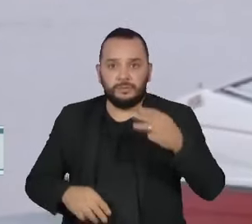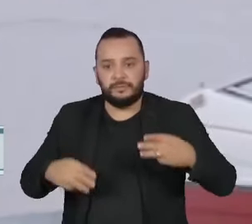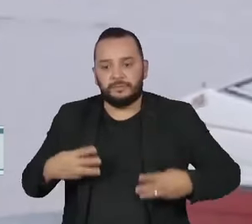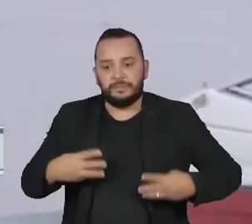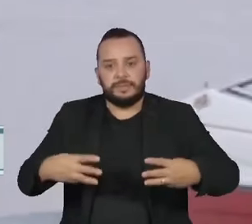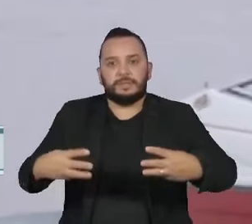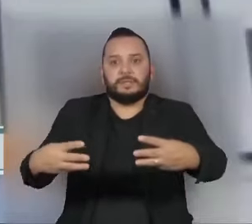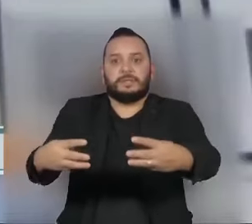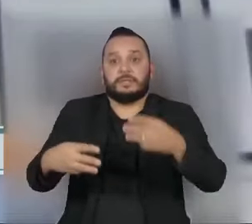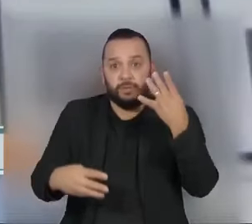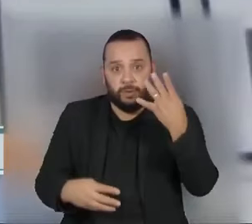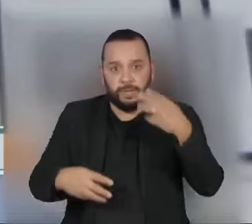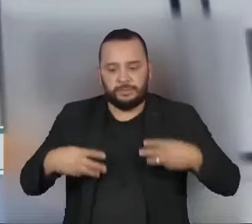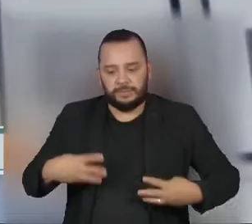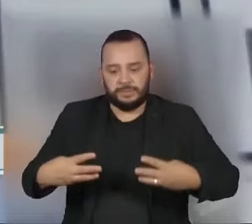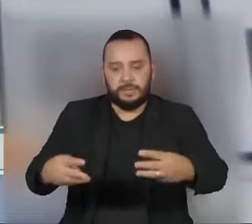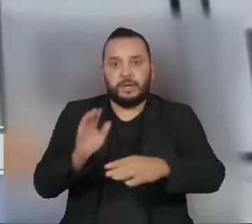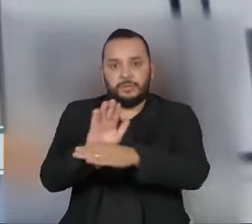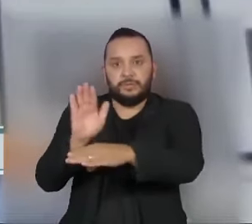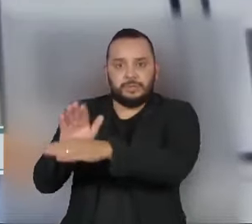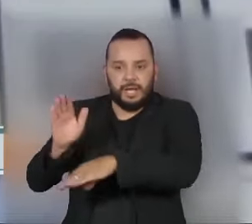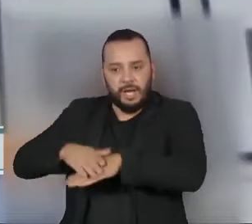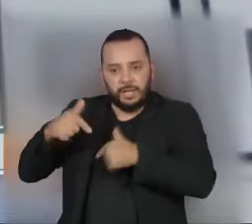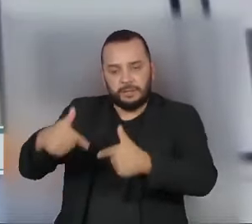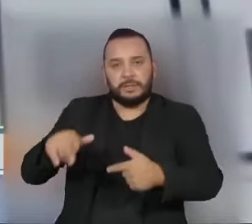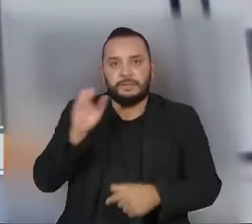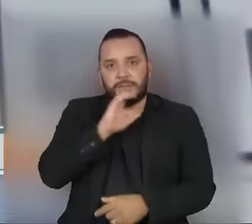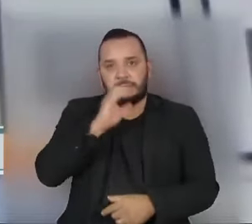ações emergenciais oor